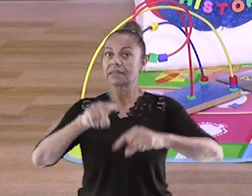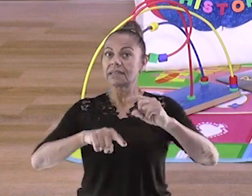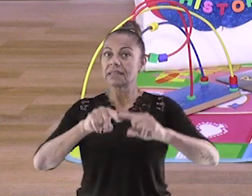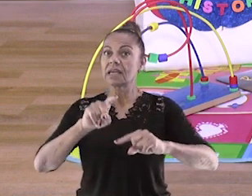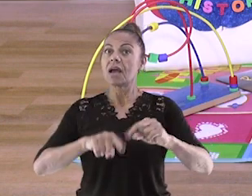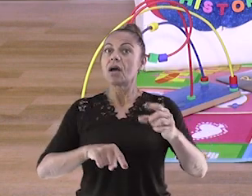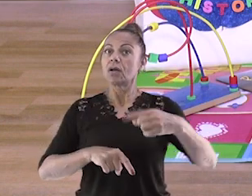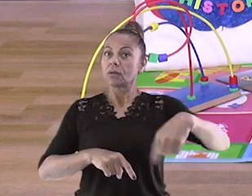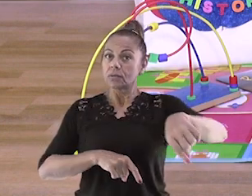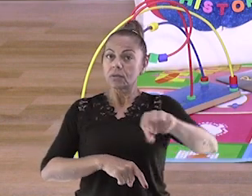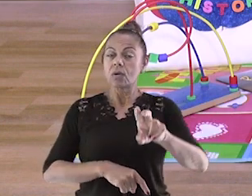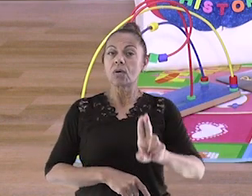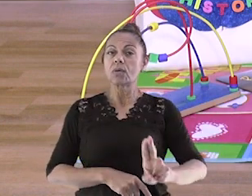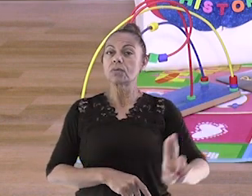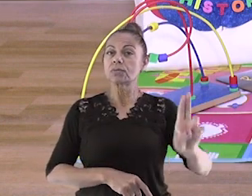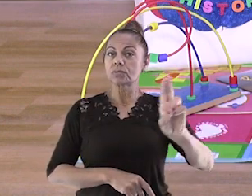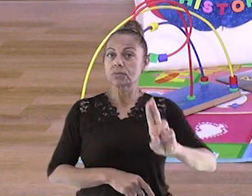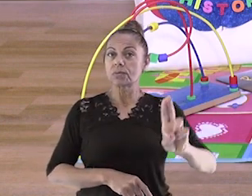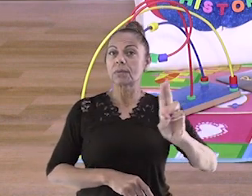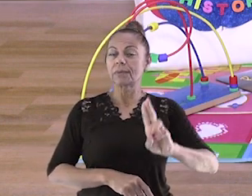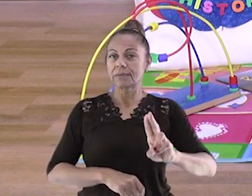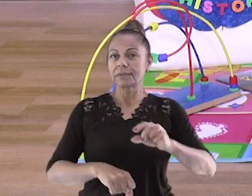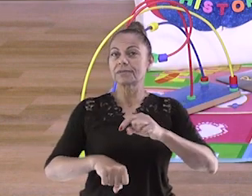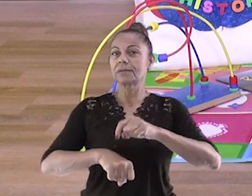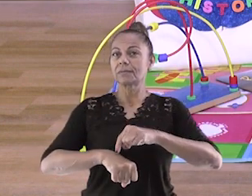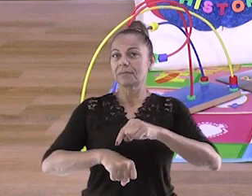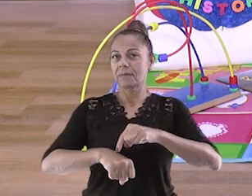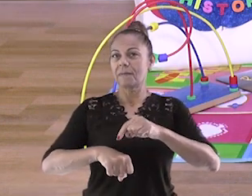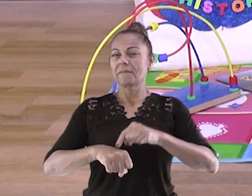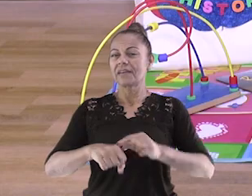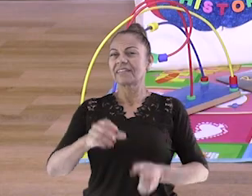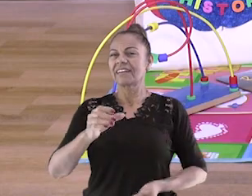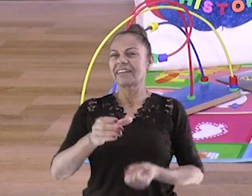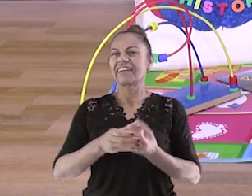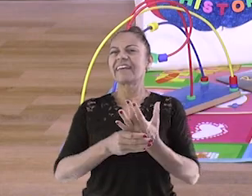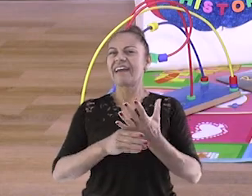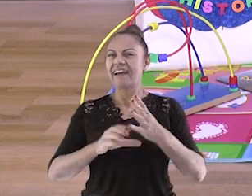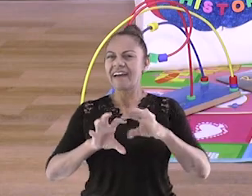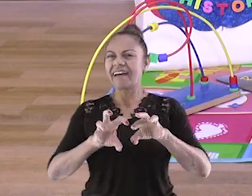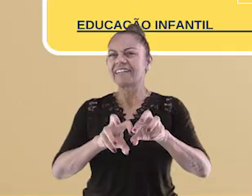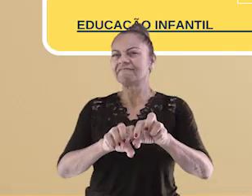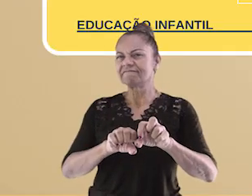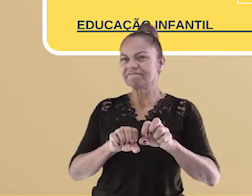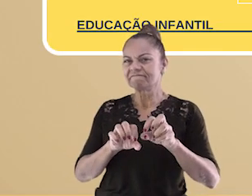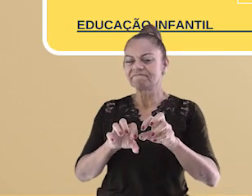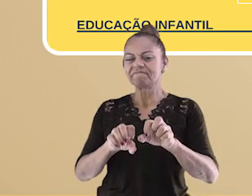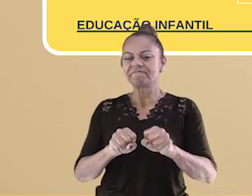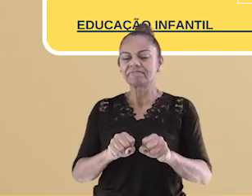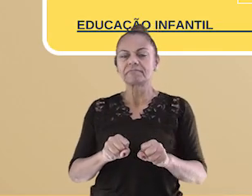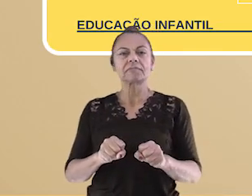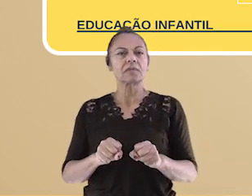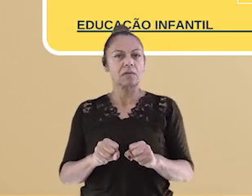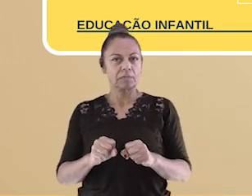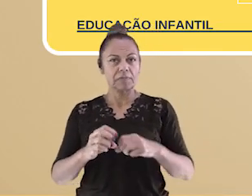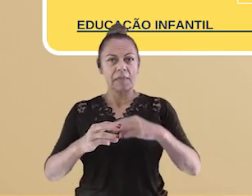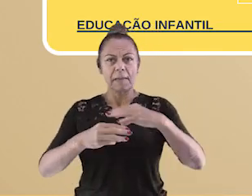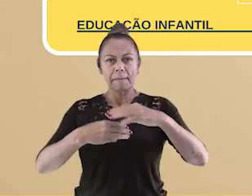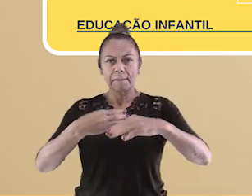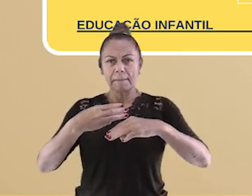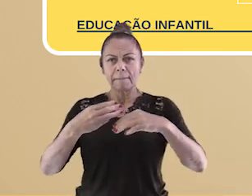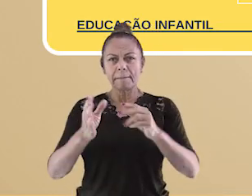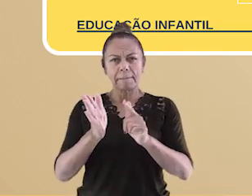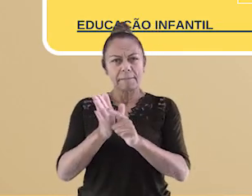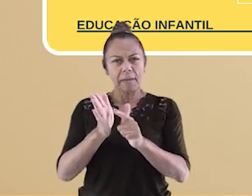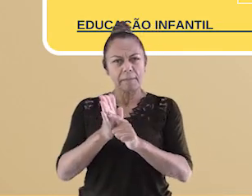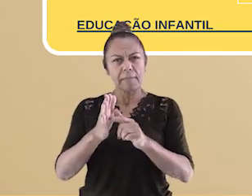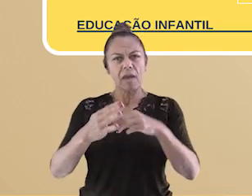nosso momento mão na massa. Então, adulto que está aí com sua criança, separa para ele. Rolo de papel higiênico,